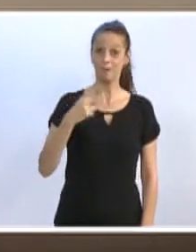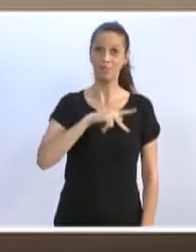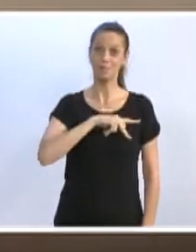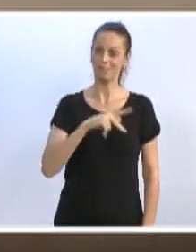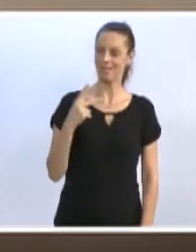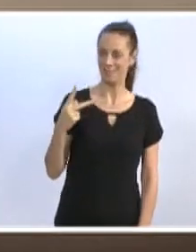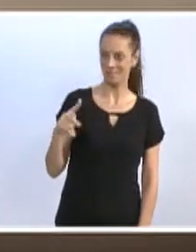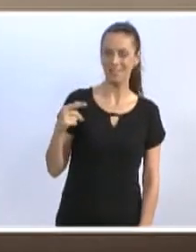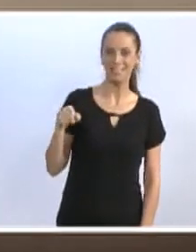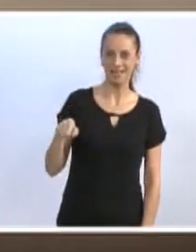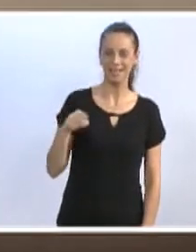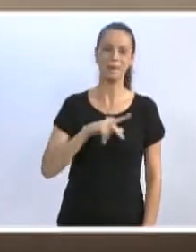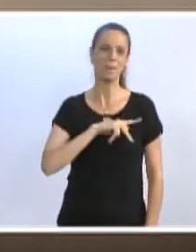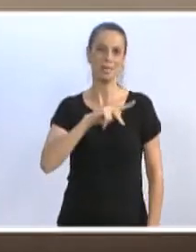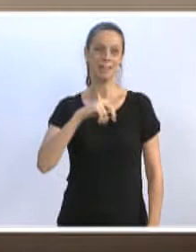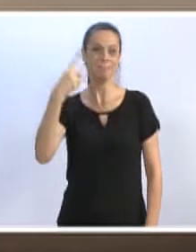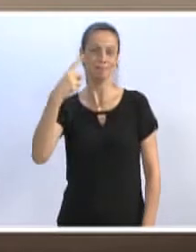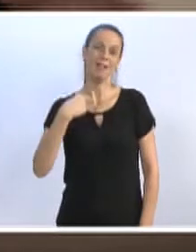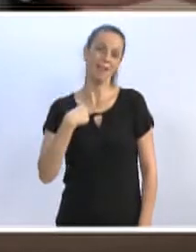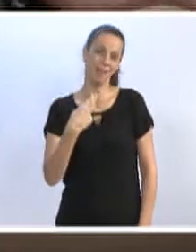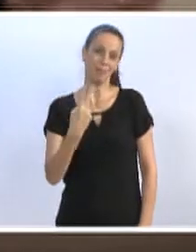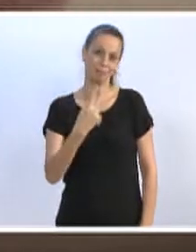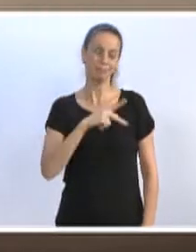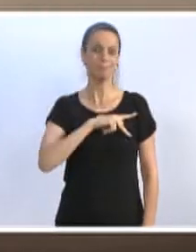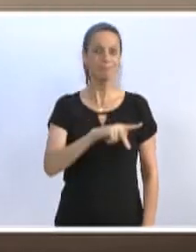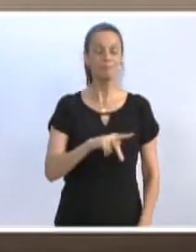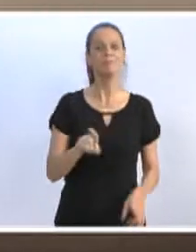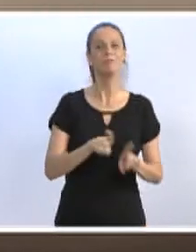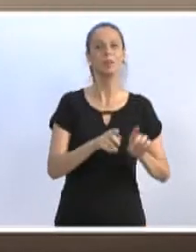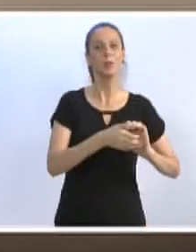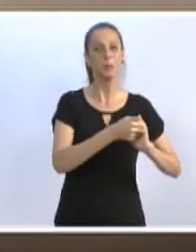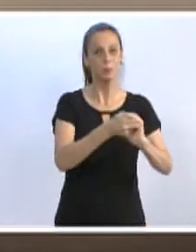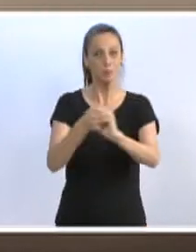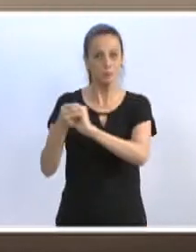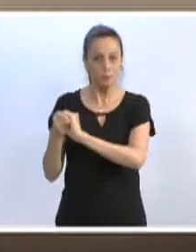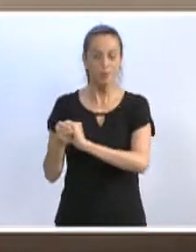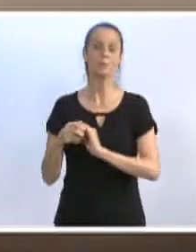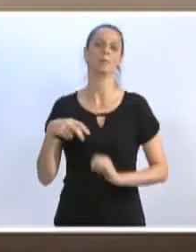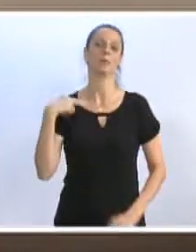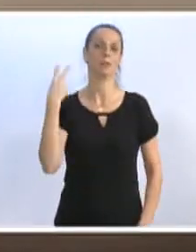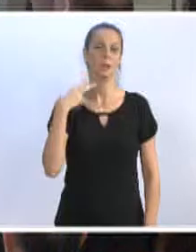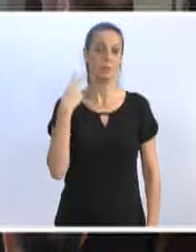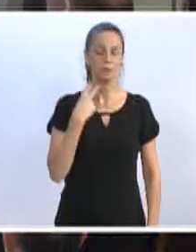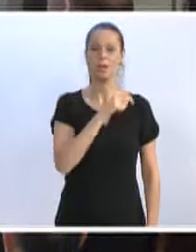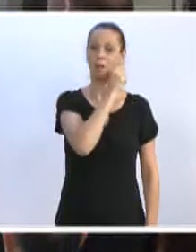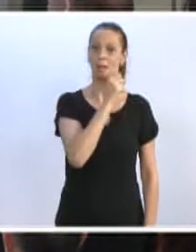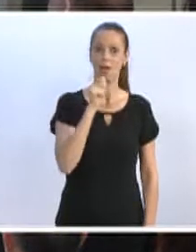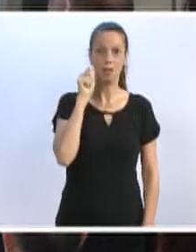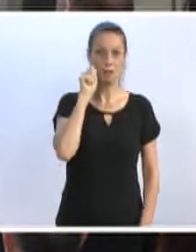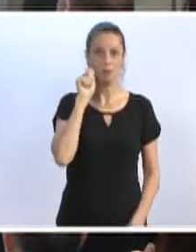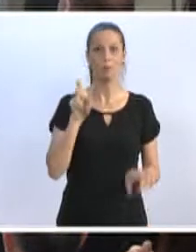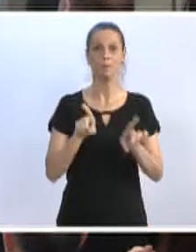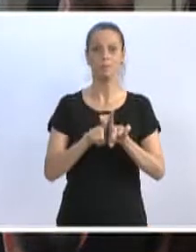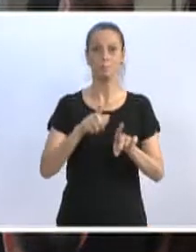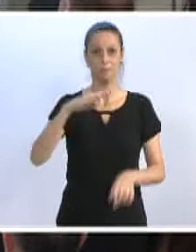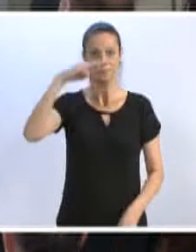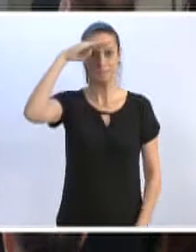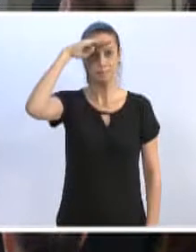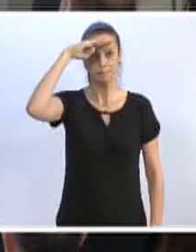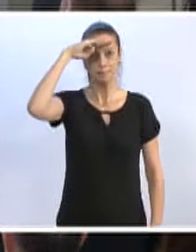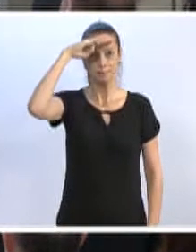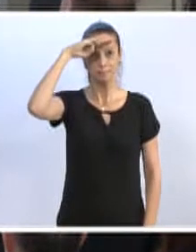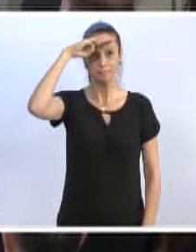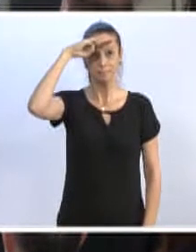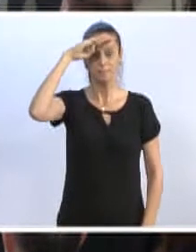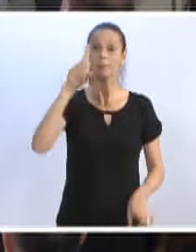quando ele foi presidente da Câmara. Cumprimentar aqui os meus colegas vereadores Ricardo Alba, vereador Jovino Cardoso, e quero